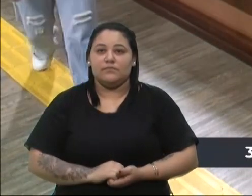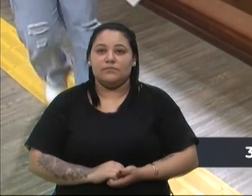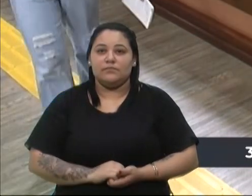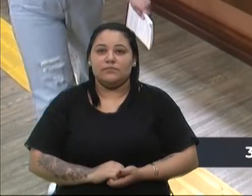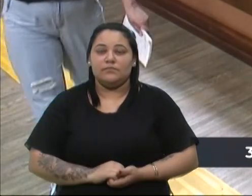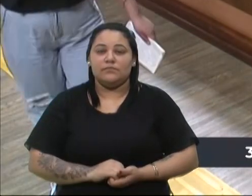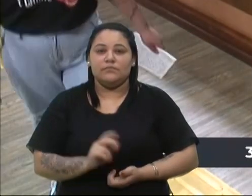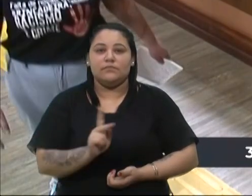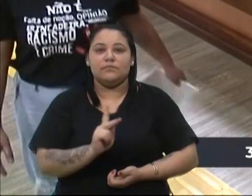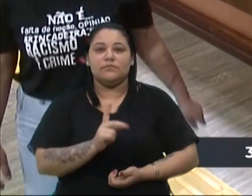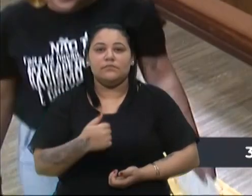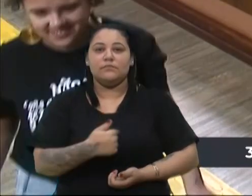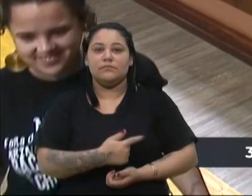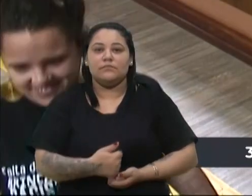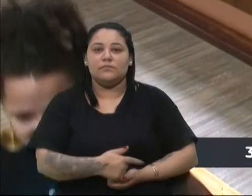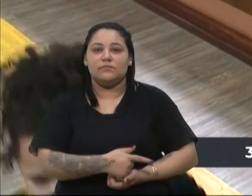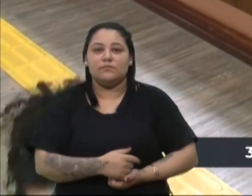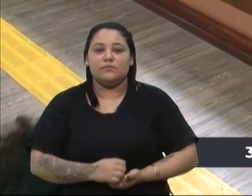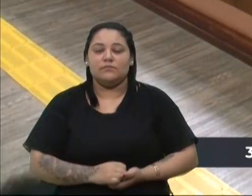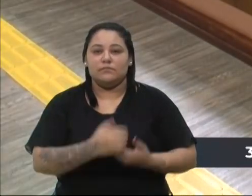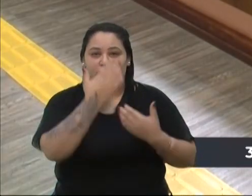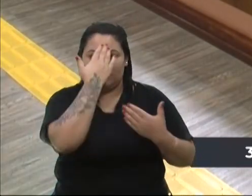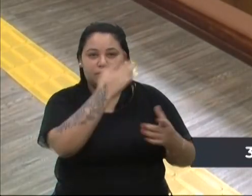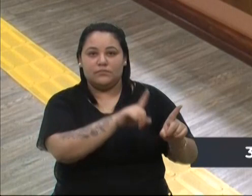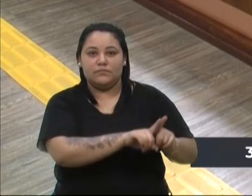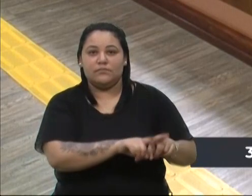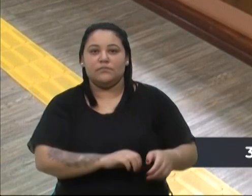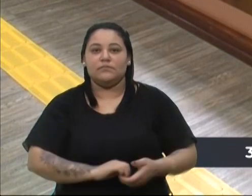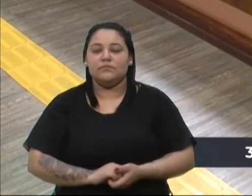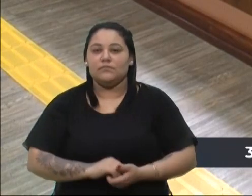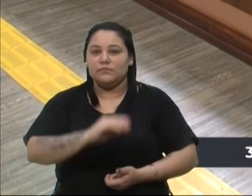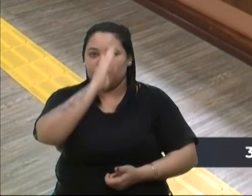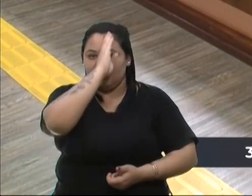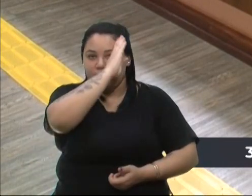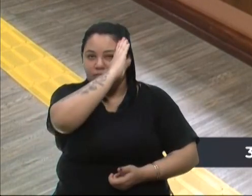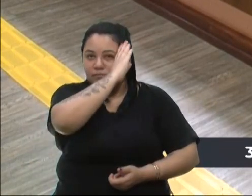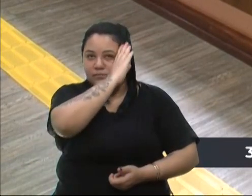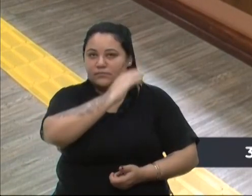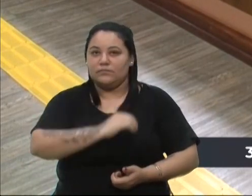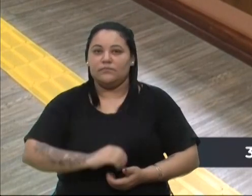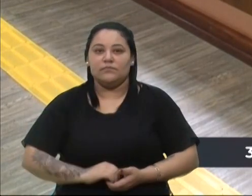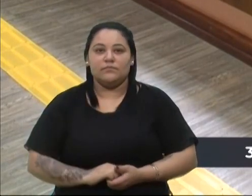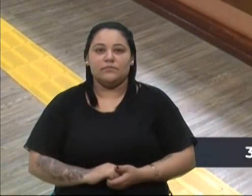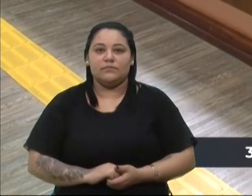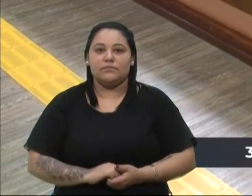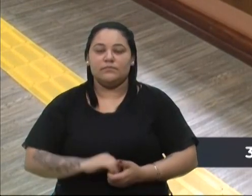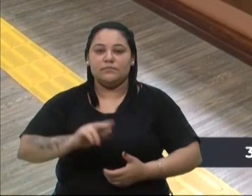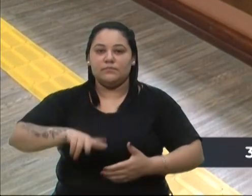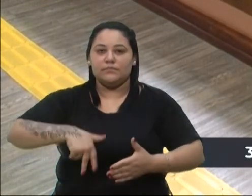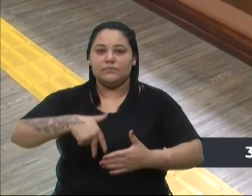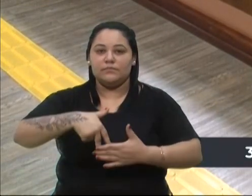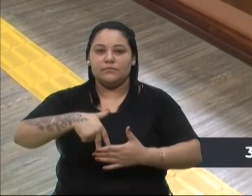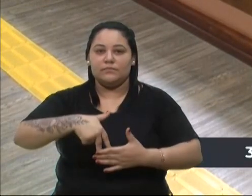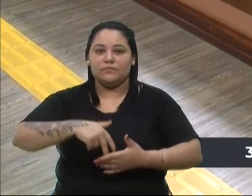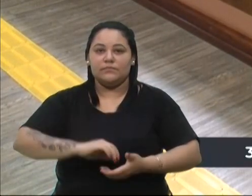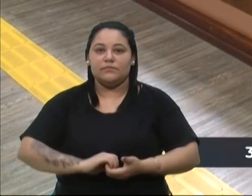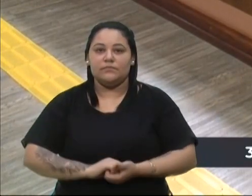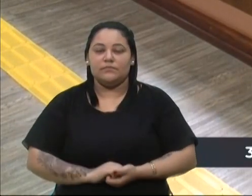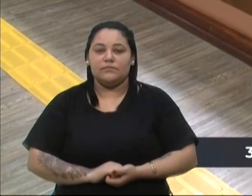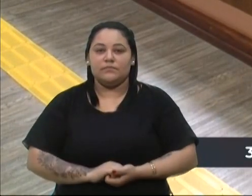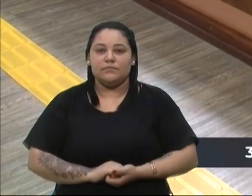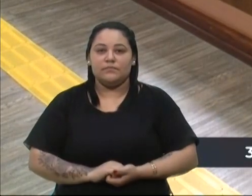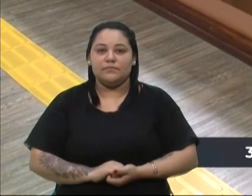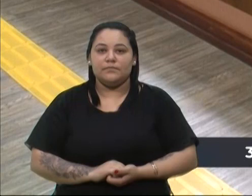Professor Zanquim. Agradece também. Adriano Bressan, na tribuna.